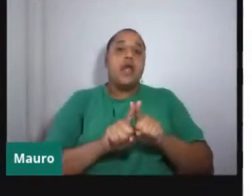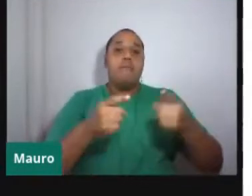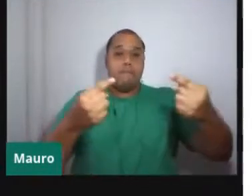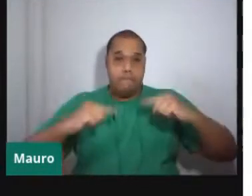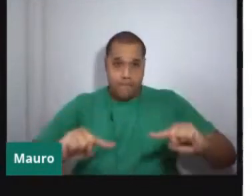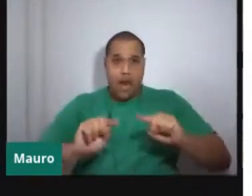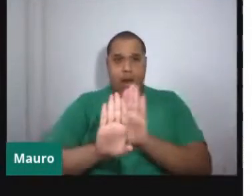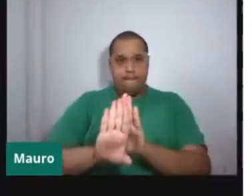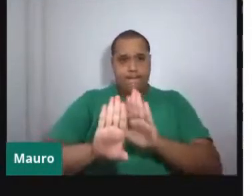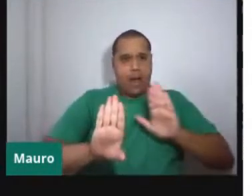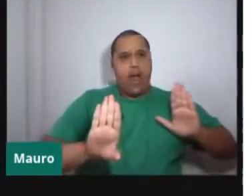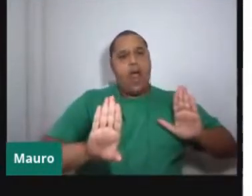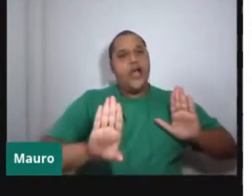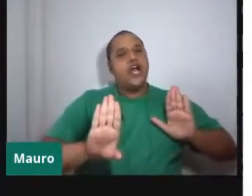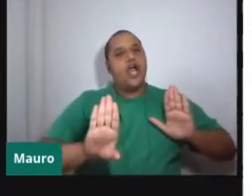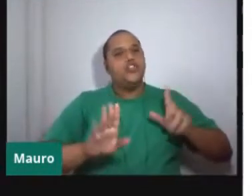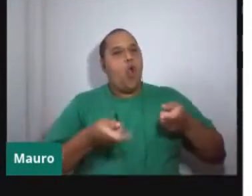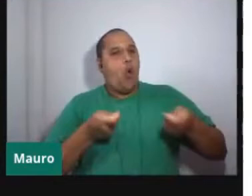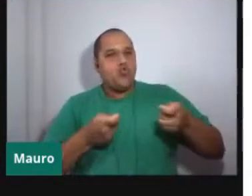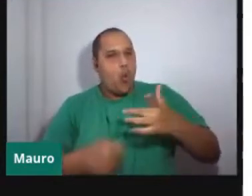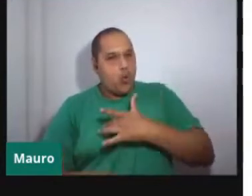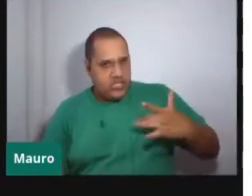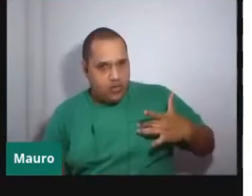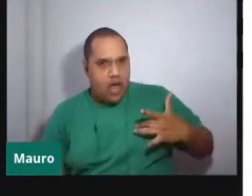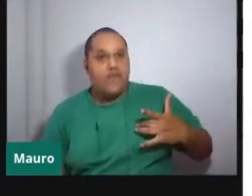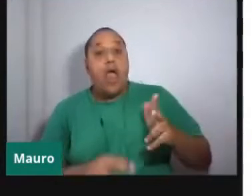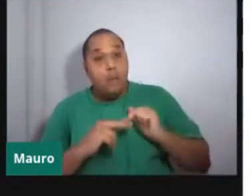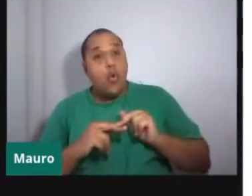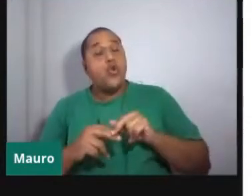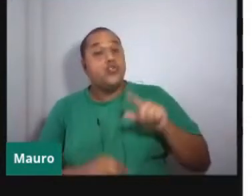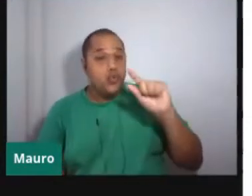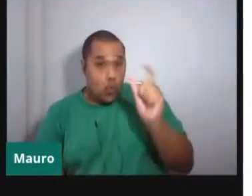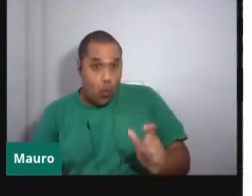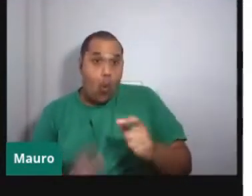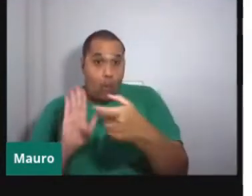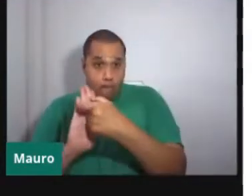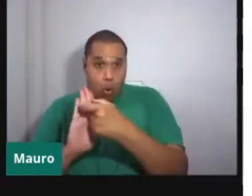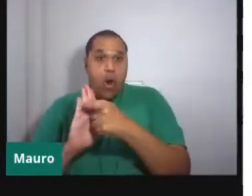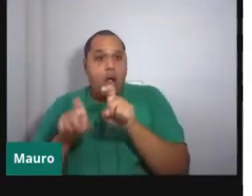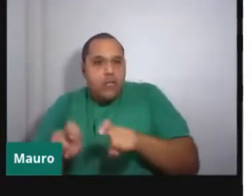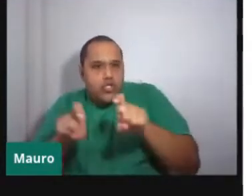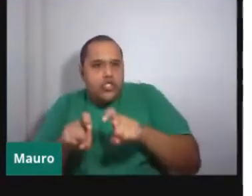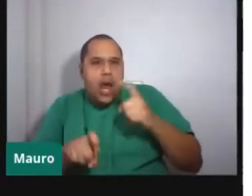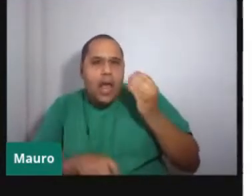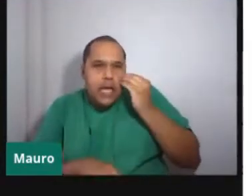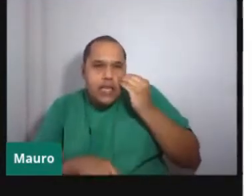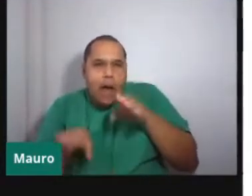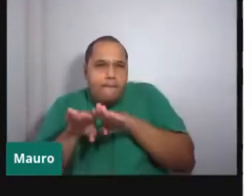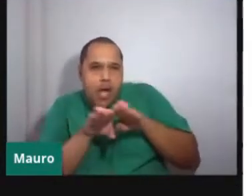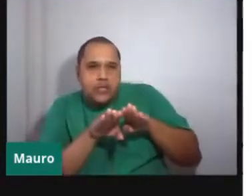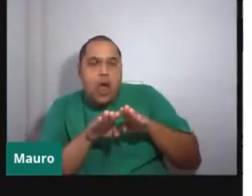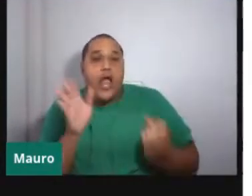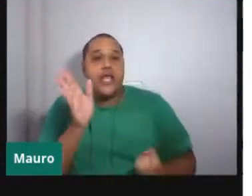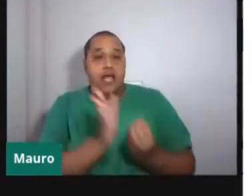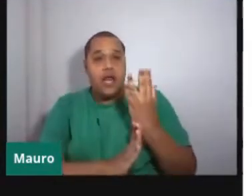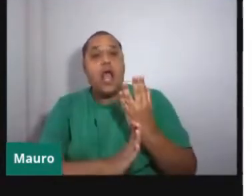diagnóstico. O algoritmo computacional vai fazer, através do reconhecimento de padrões, vai criar uma função